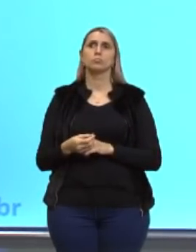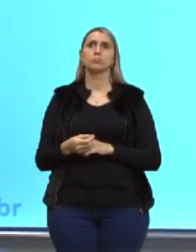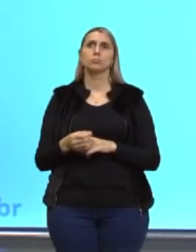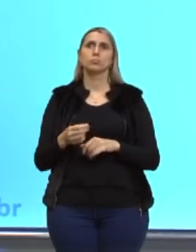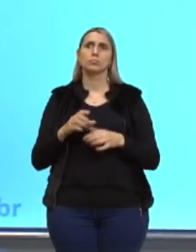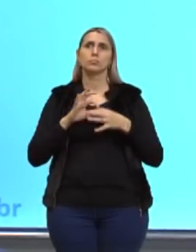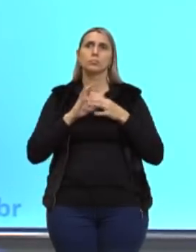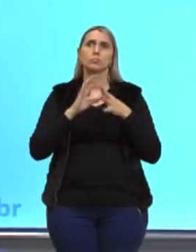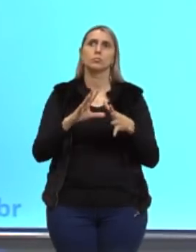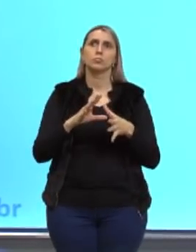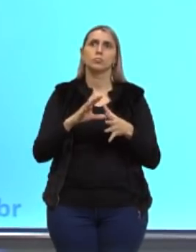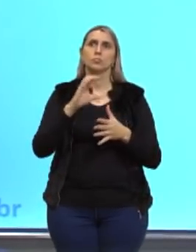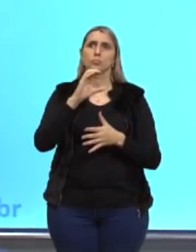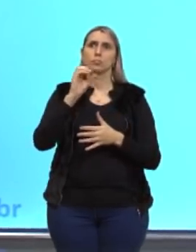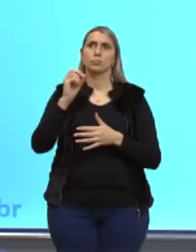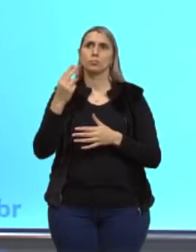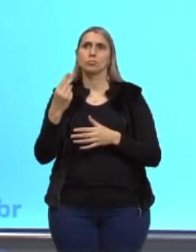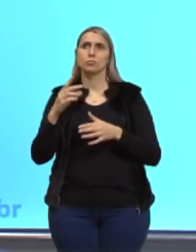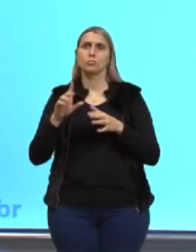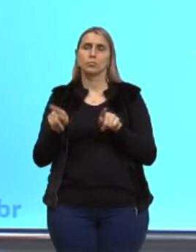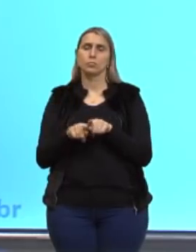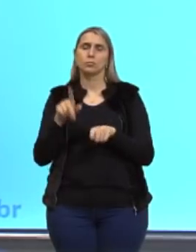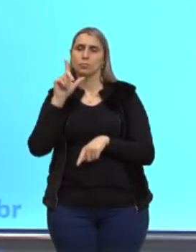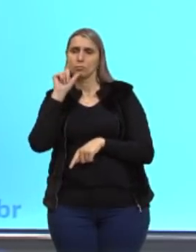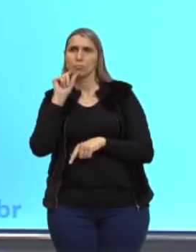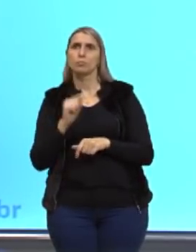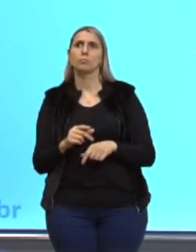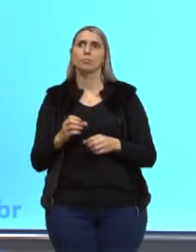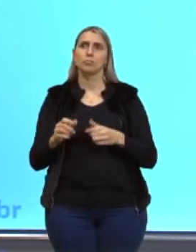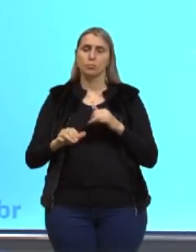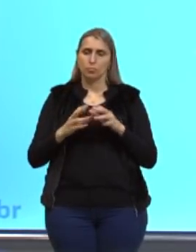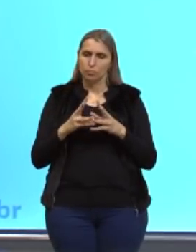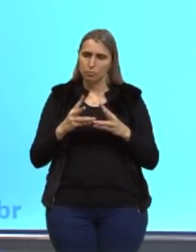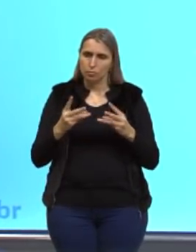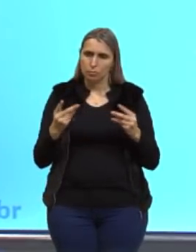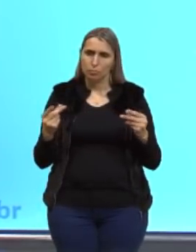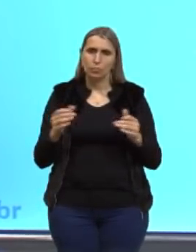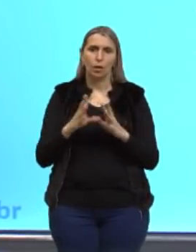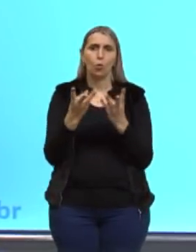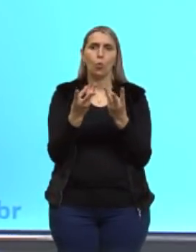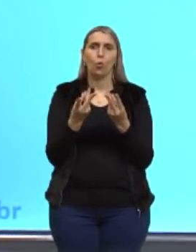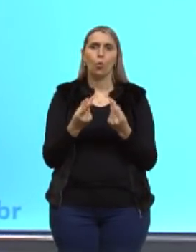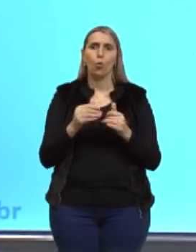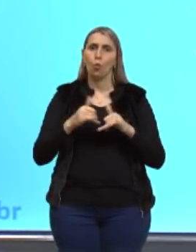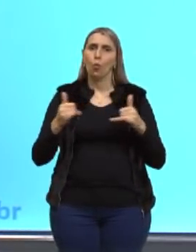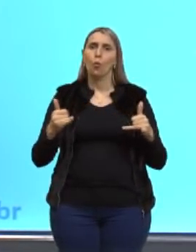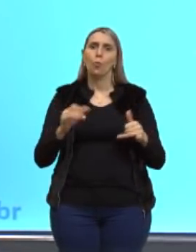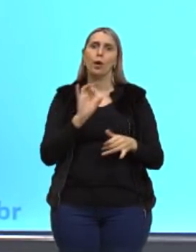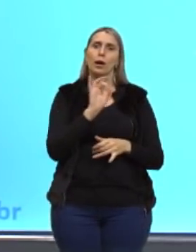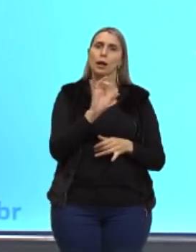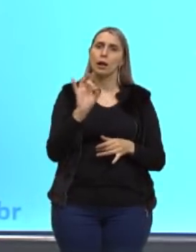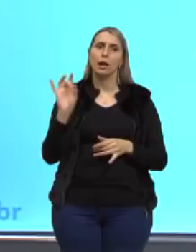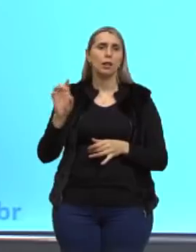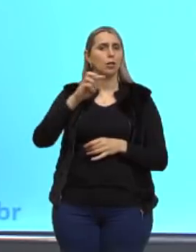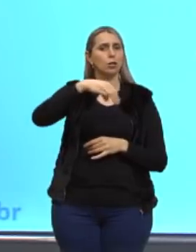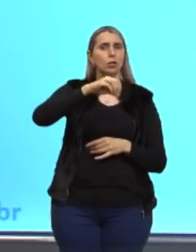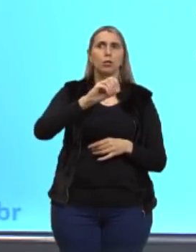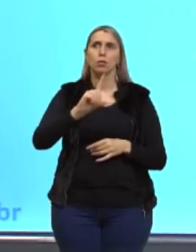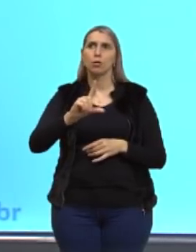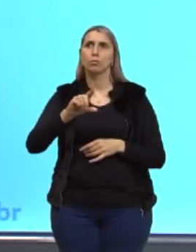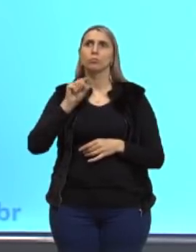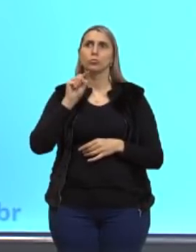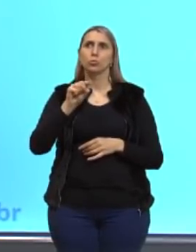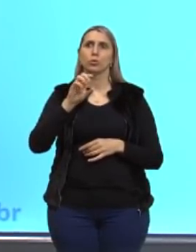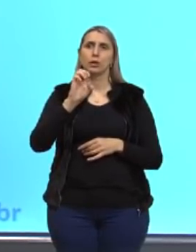grant liberando co2 e água vai me pegar essa quantidade de energia para cada mol de eteno